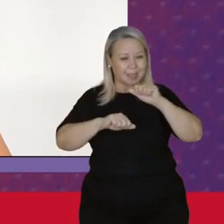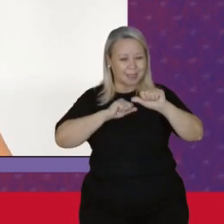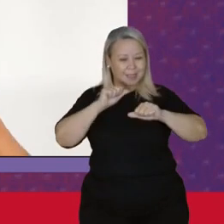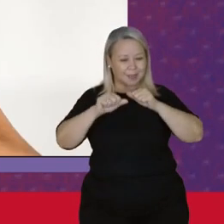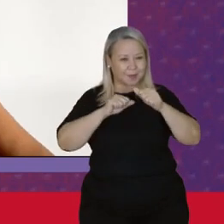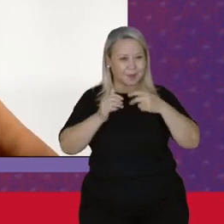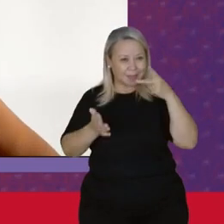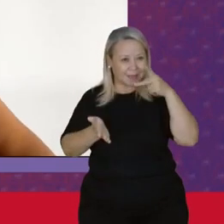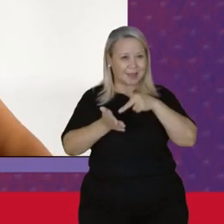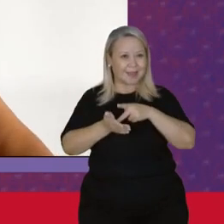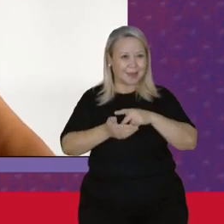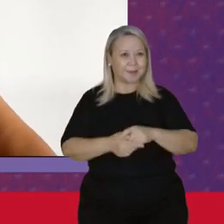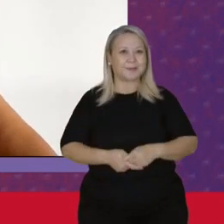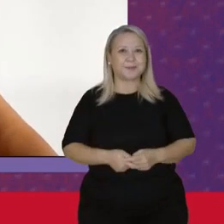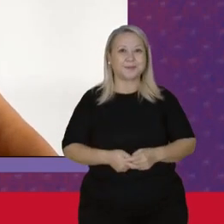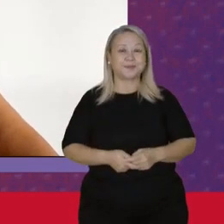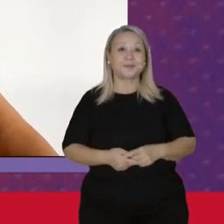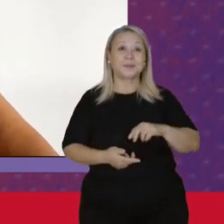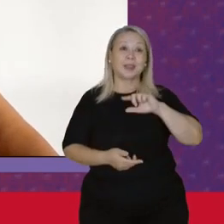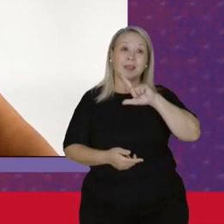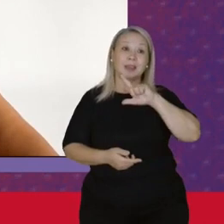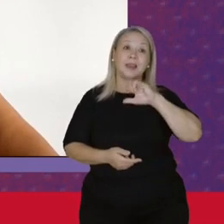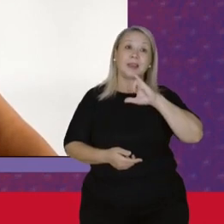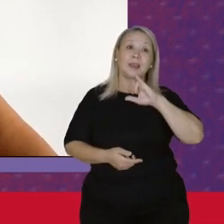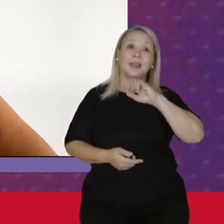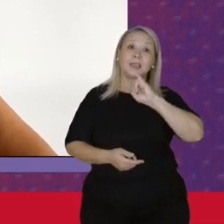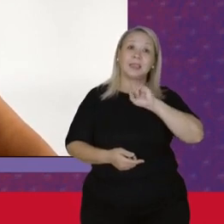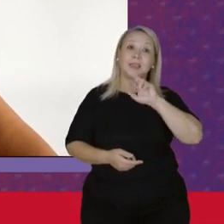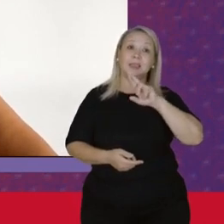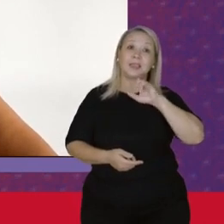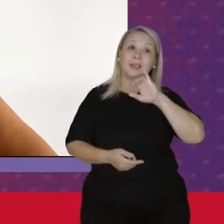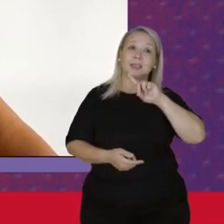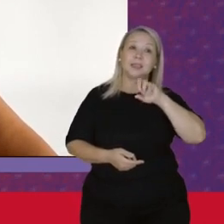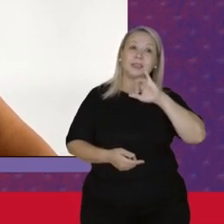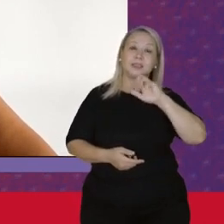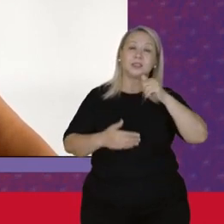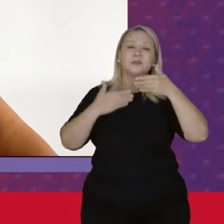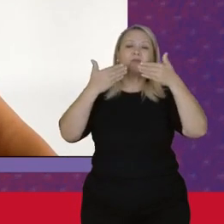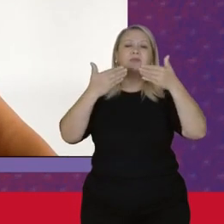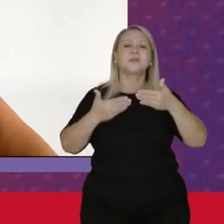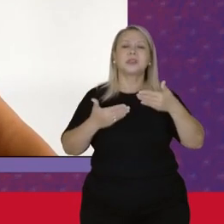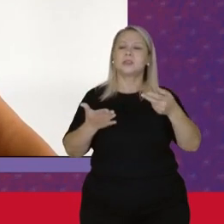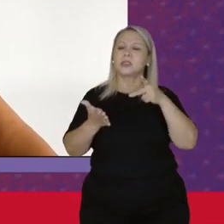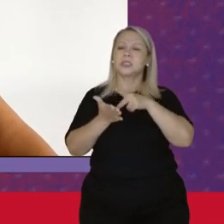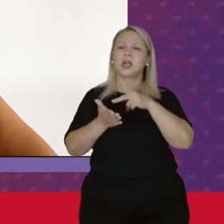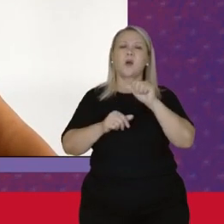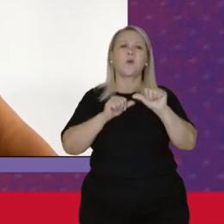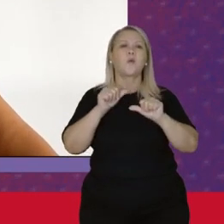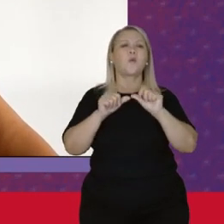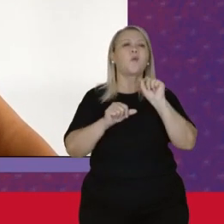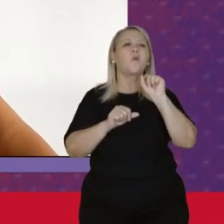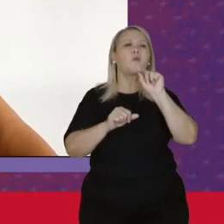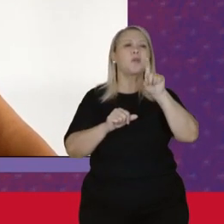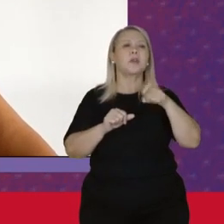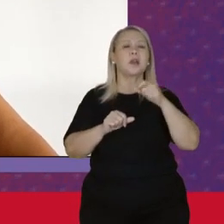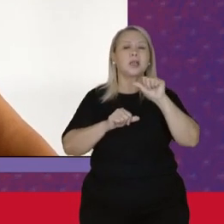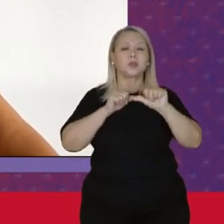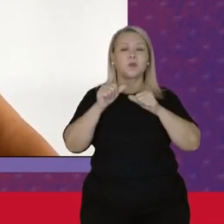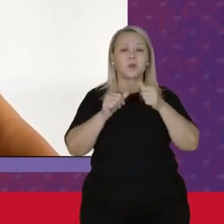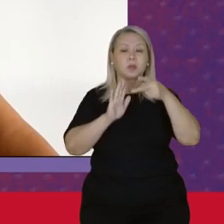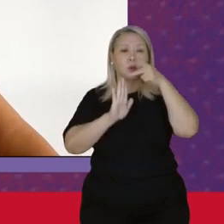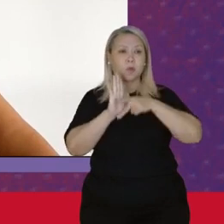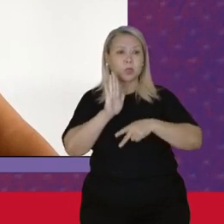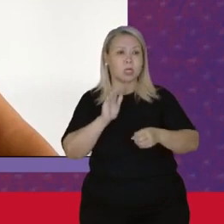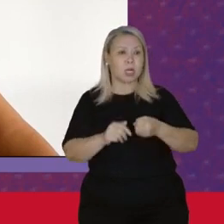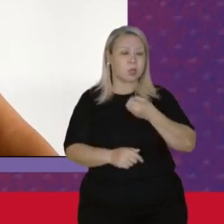transformação real. Então, Iridiane, diante disso, o que é a transformação a partir de um projeto do